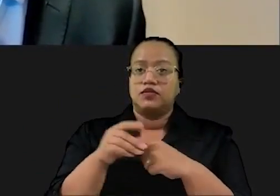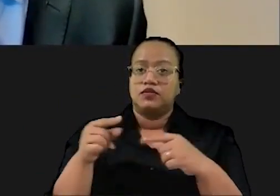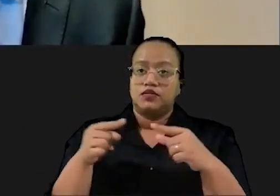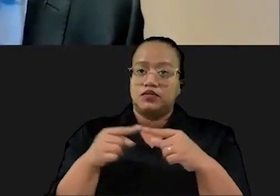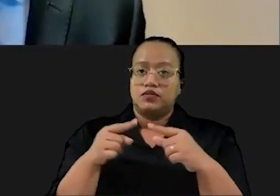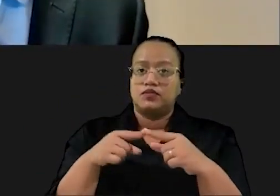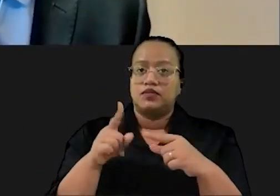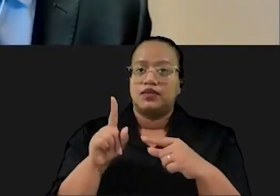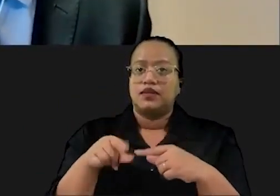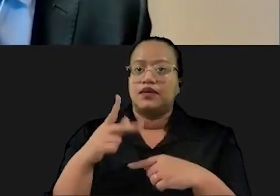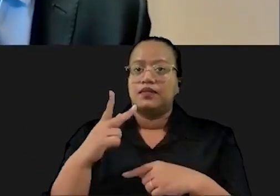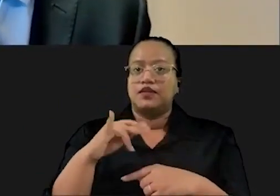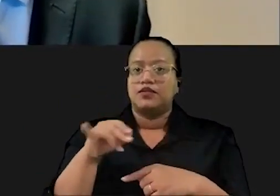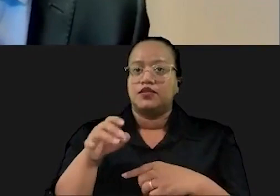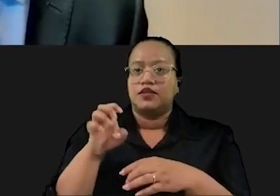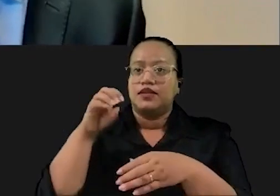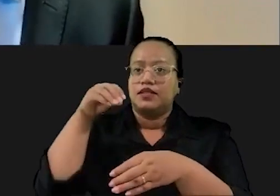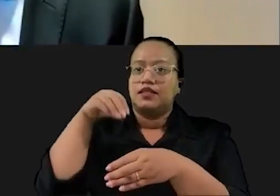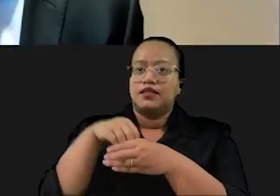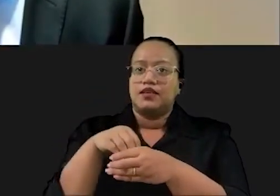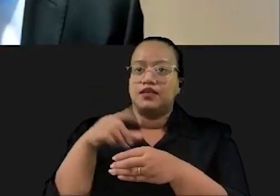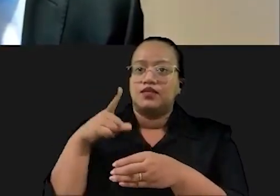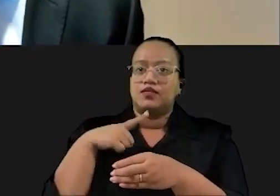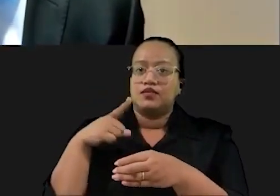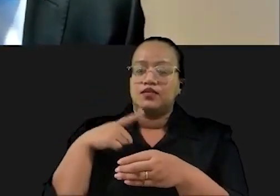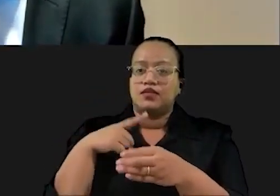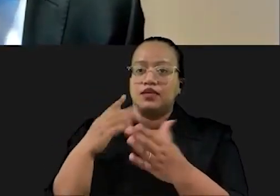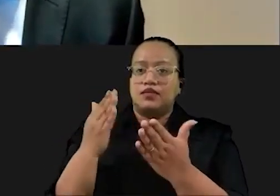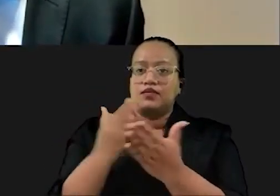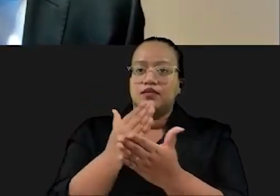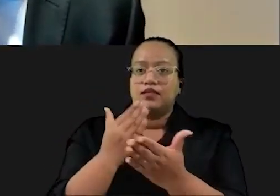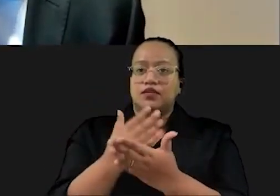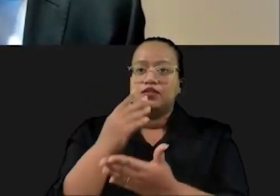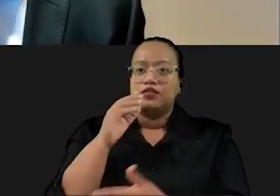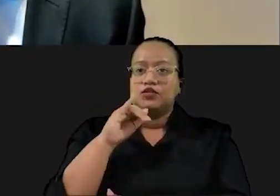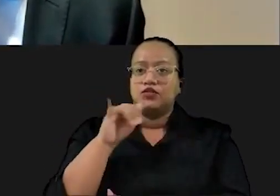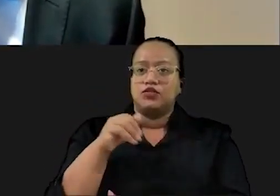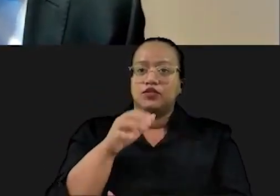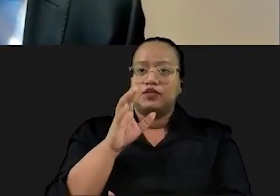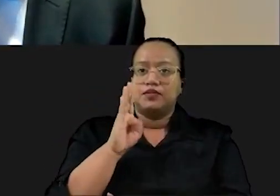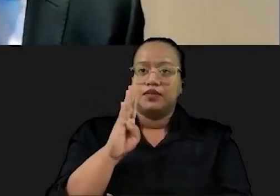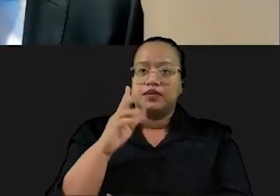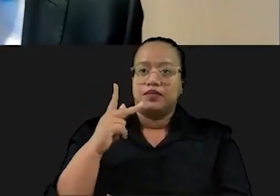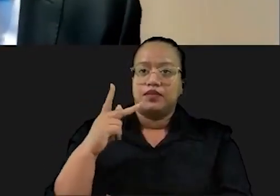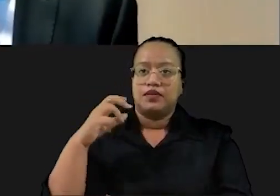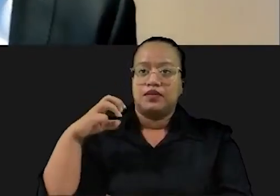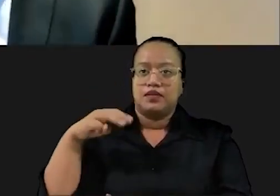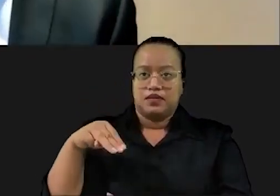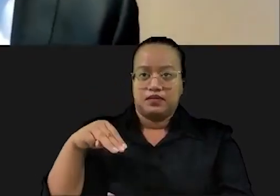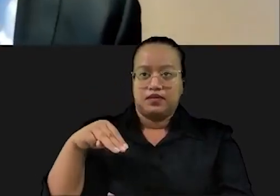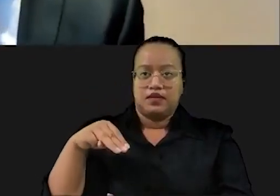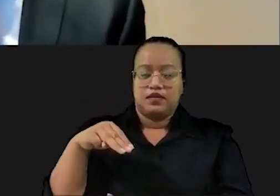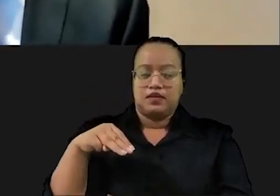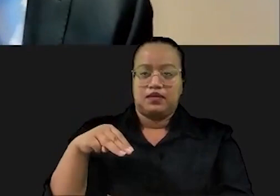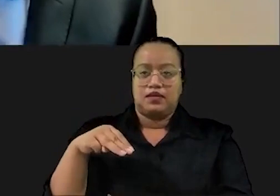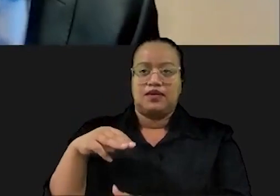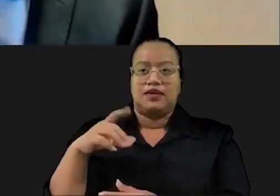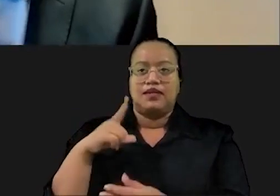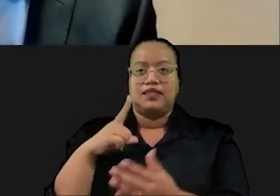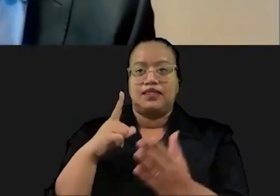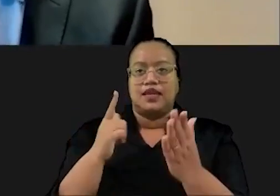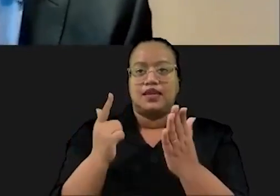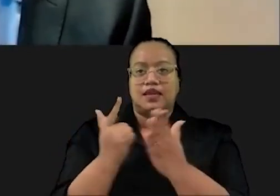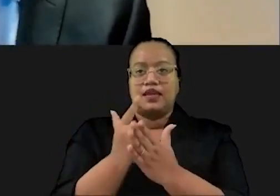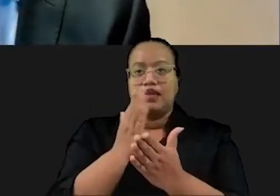uma biblioteca que se chama JBPM, que é a biblioteca que é usada para desenhar fluxos